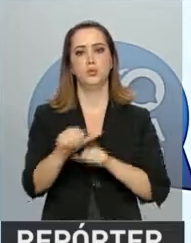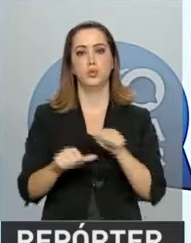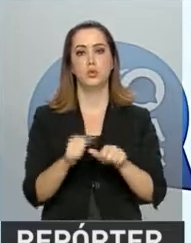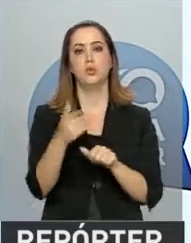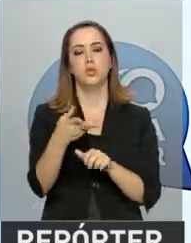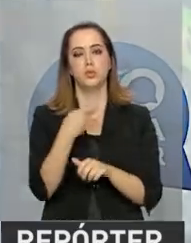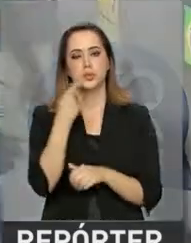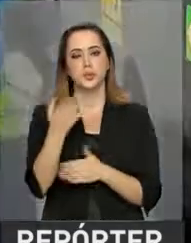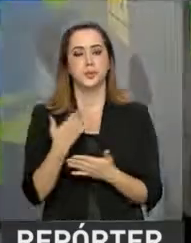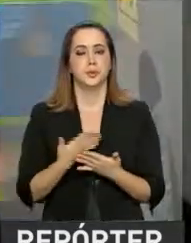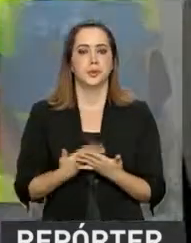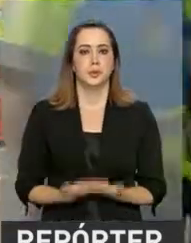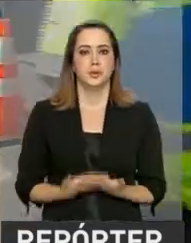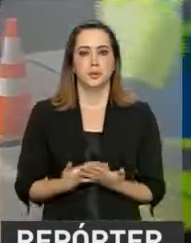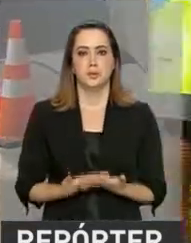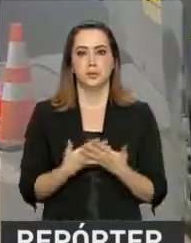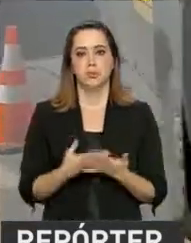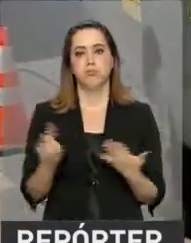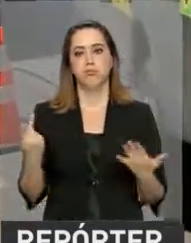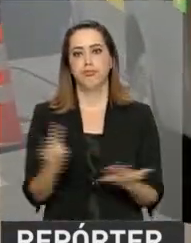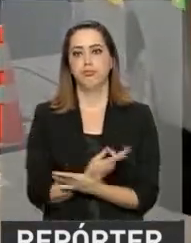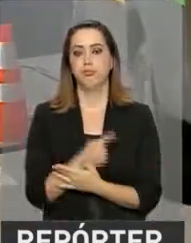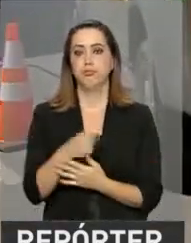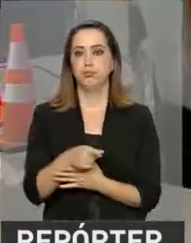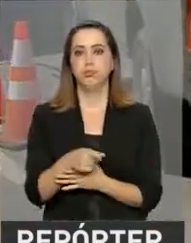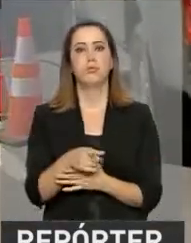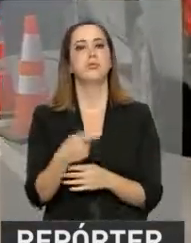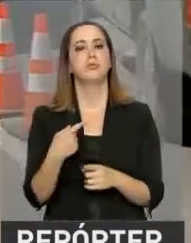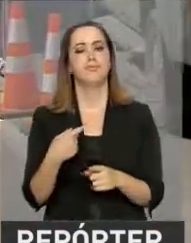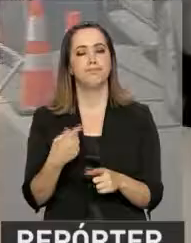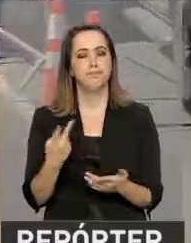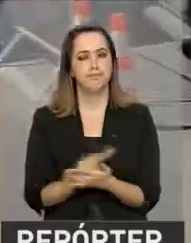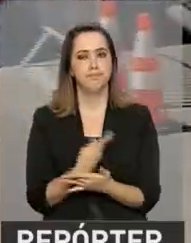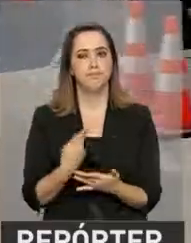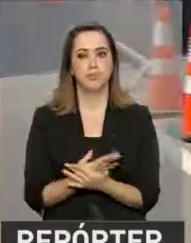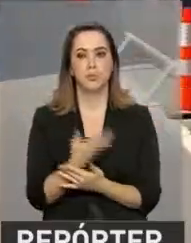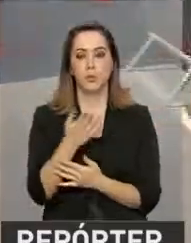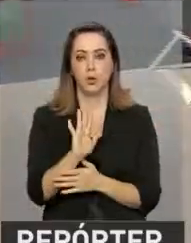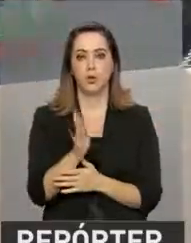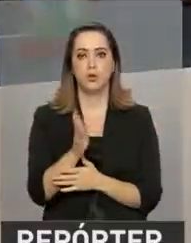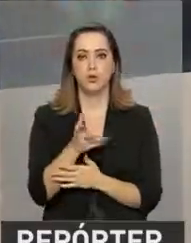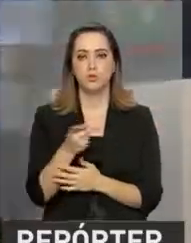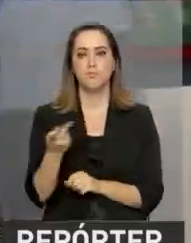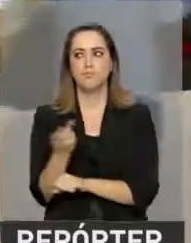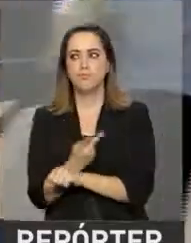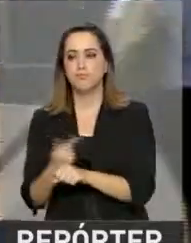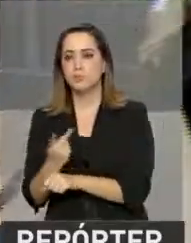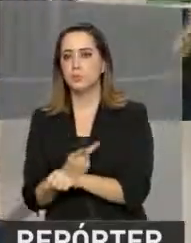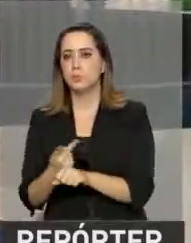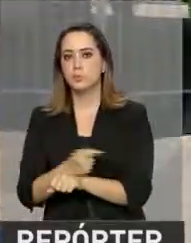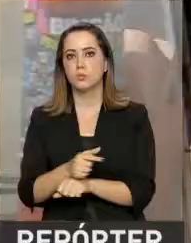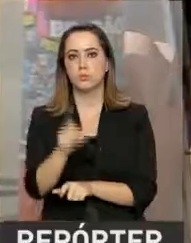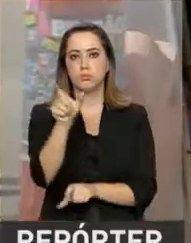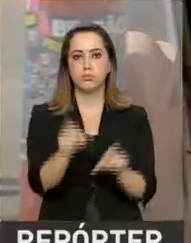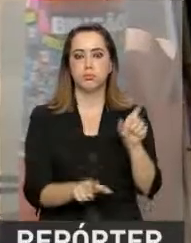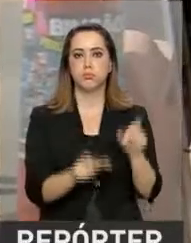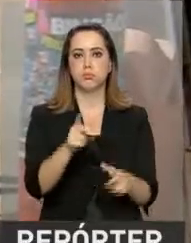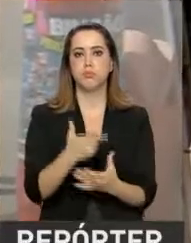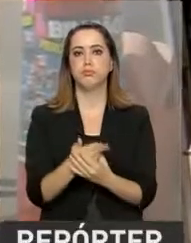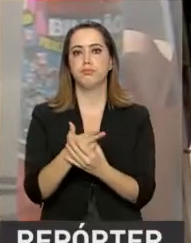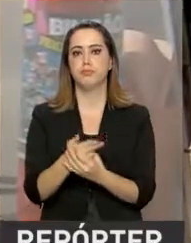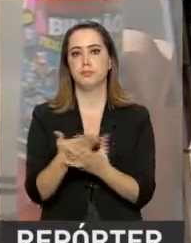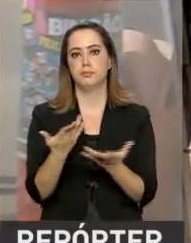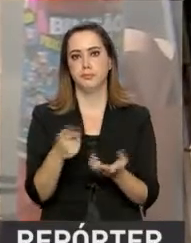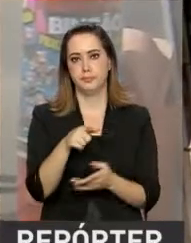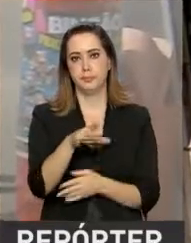covarde incidente. Disse que desde ontem há uma operação em curso para prender os criminosos e que isso não mancha os